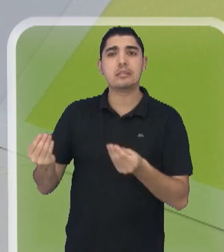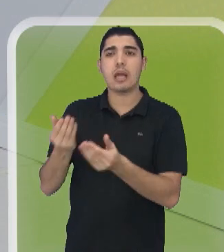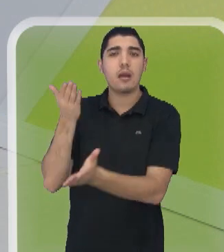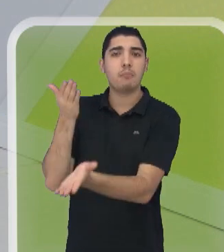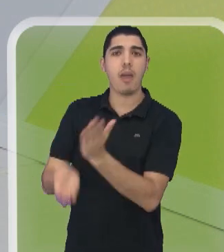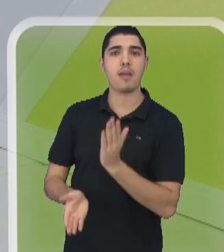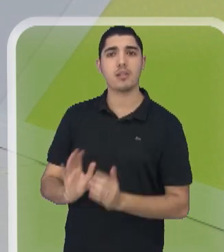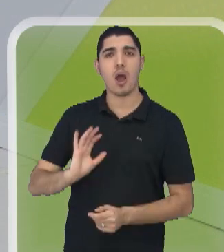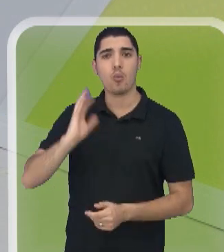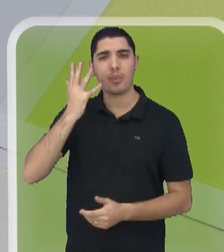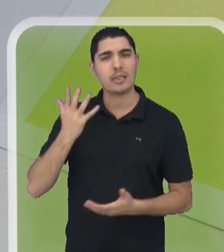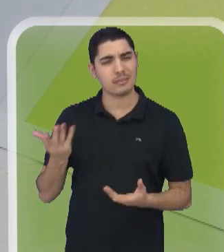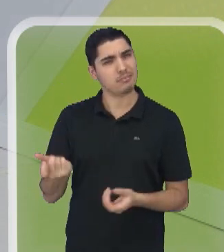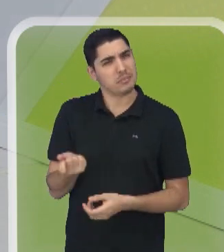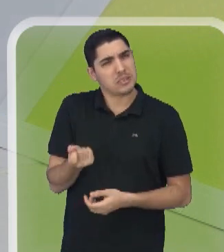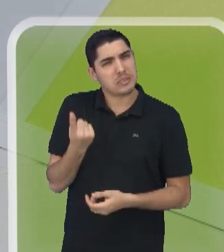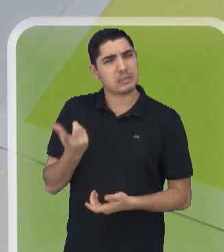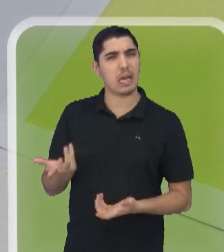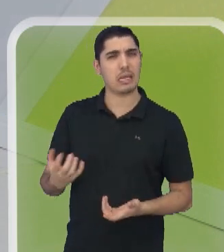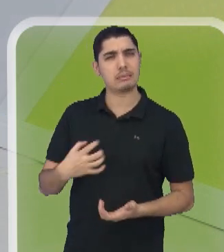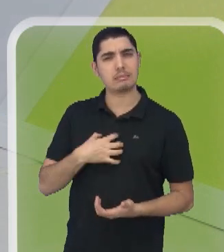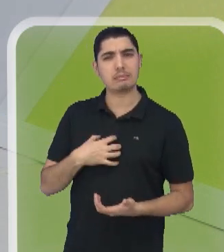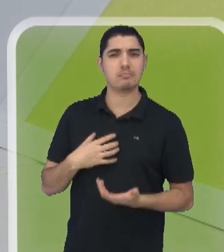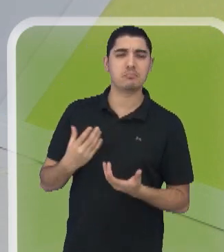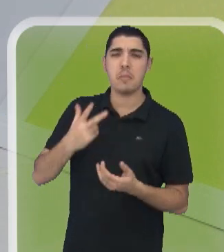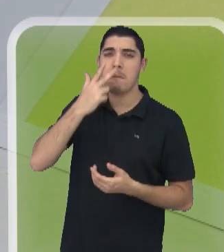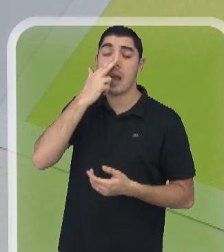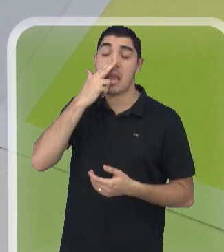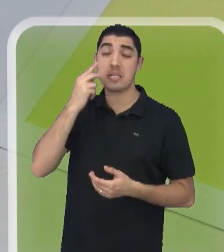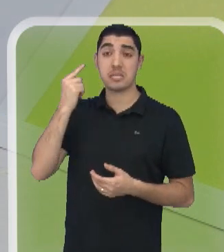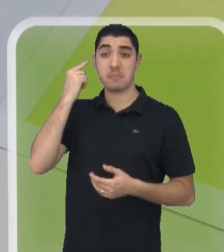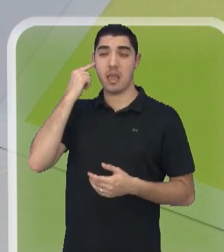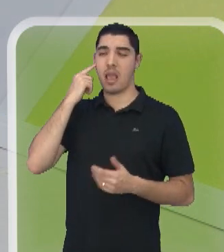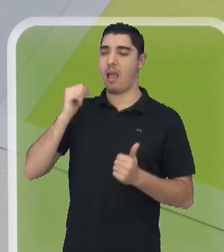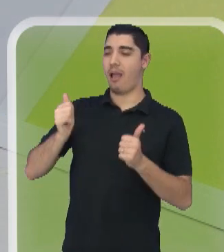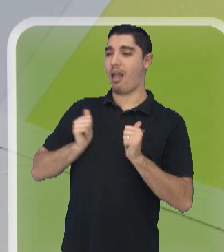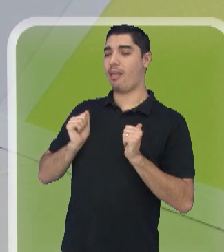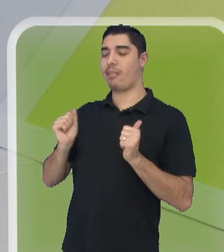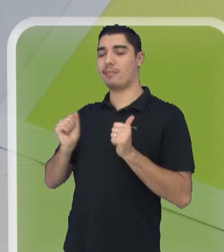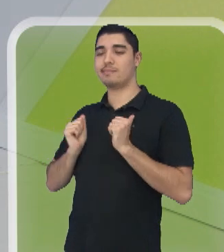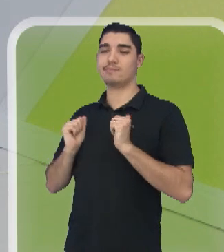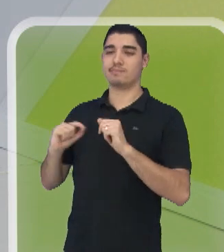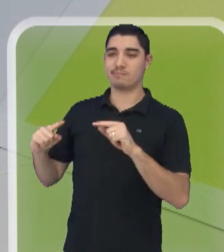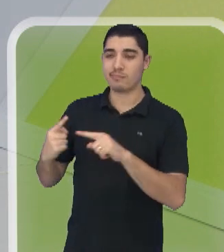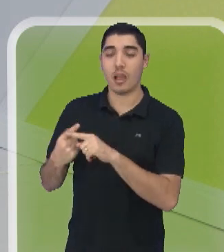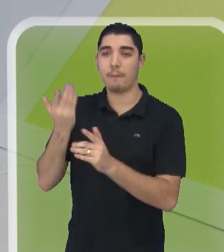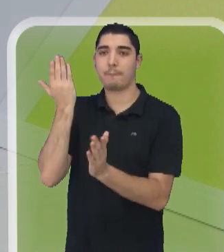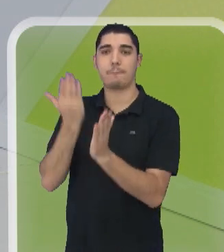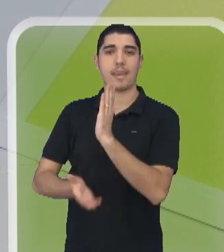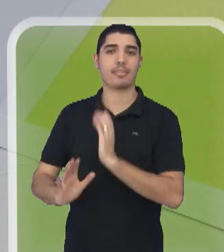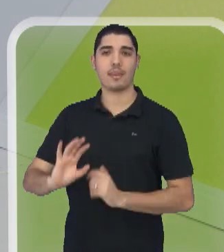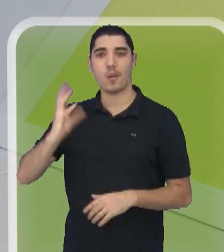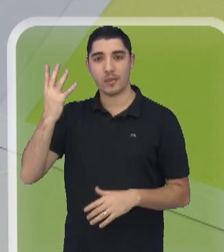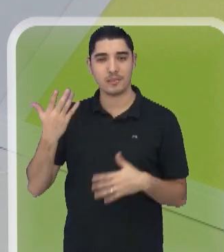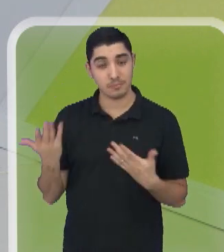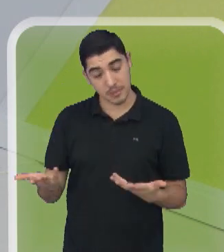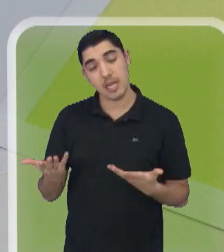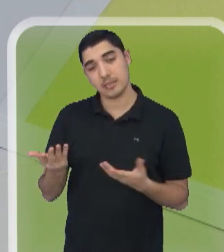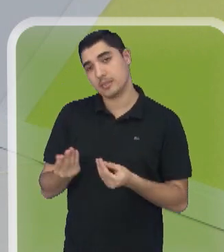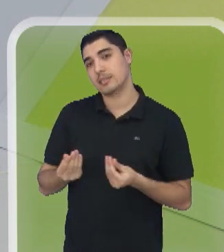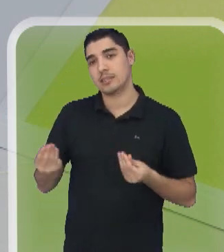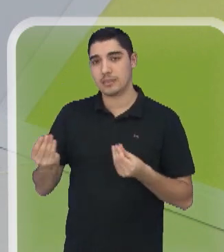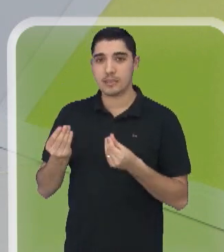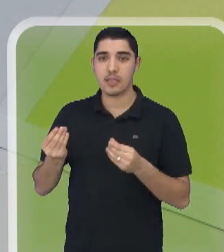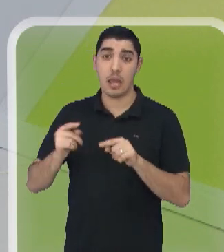tropeçando ali, né? Uma coisa estranha, não sei se entra mais tranquilão na partida e acaba esmorecendo, mas enfim, o que importa é